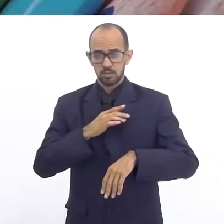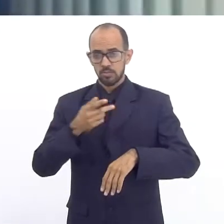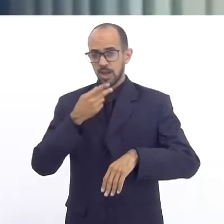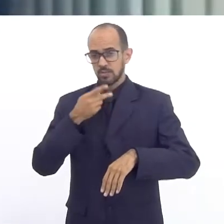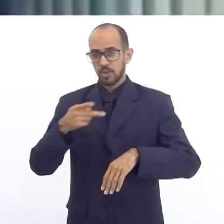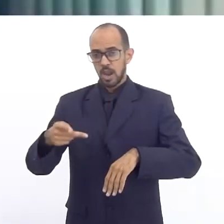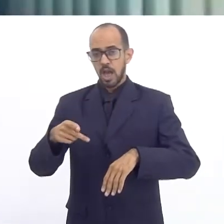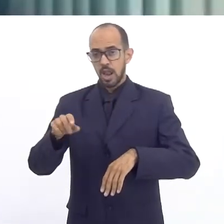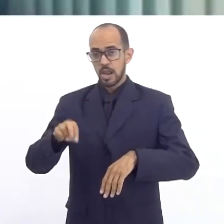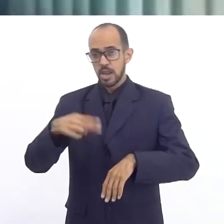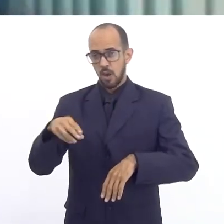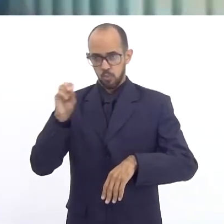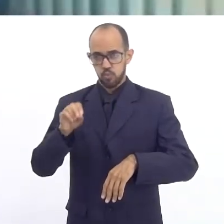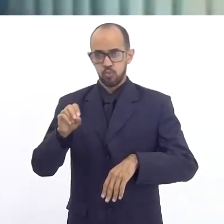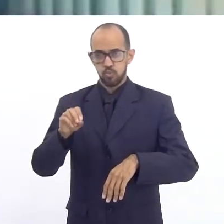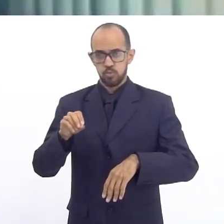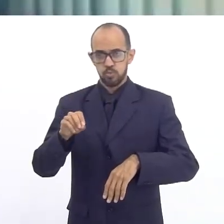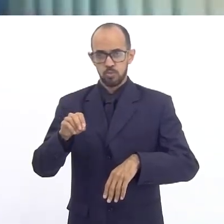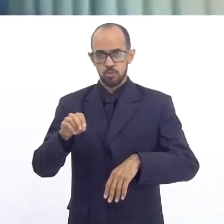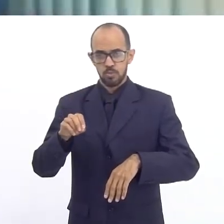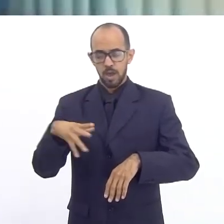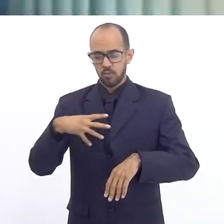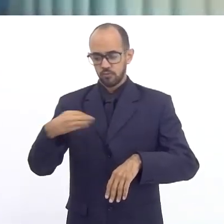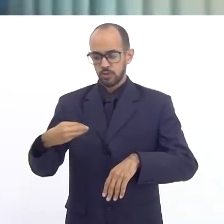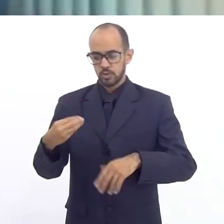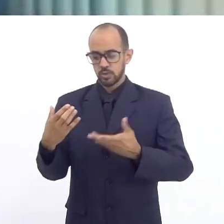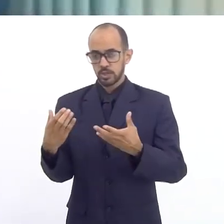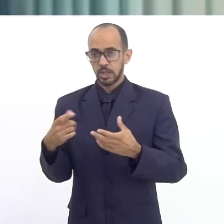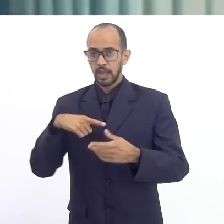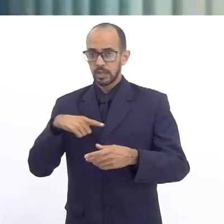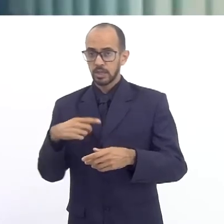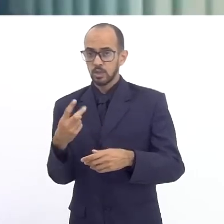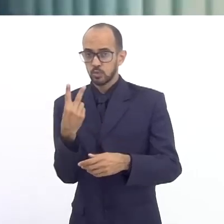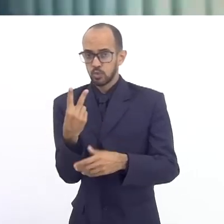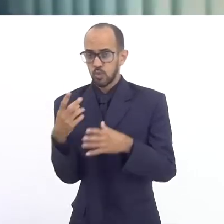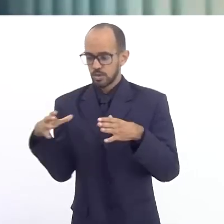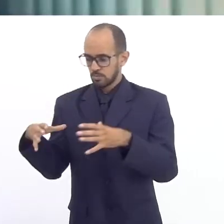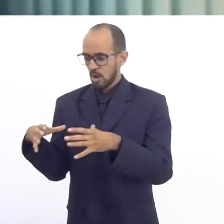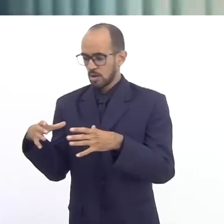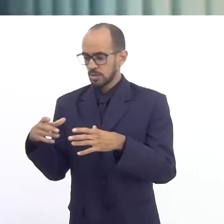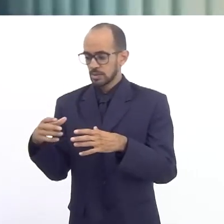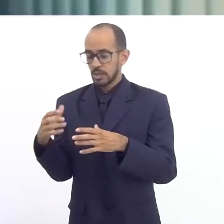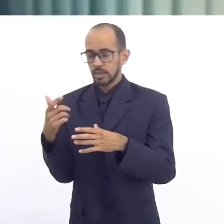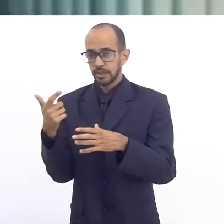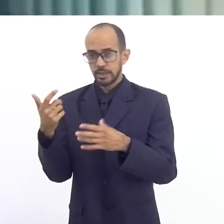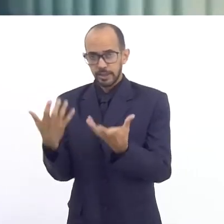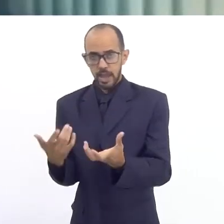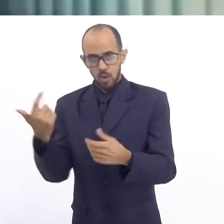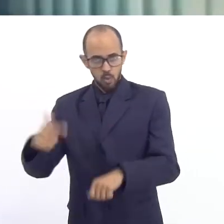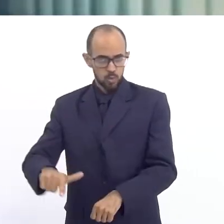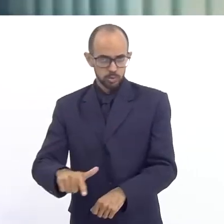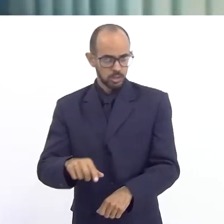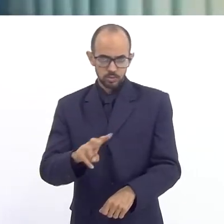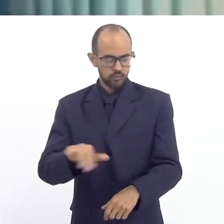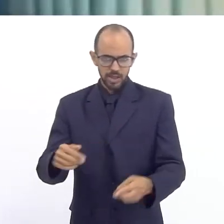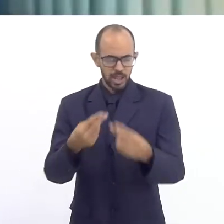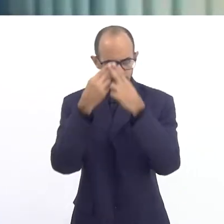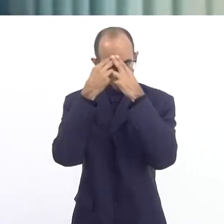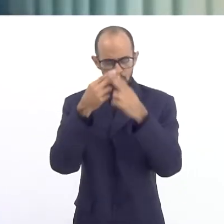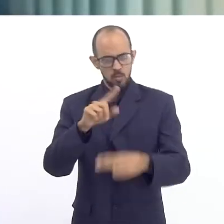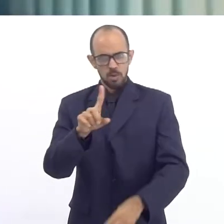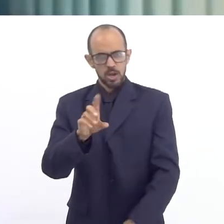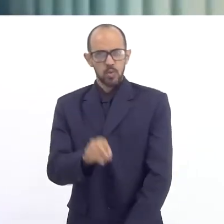você dizer não para o teu filho que já tem 2 bolas, mas quer mais uma bola, porque a bola do amigo é diferente, isso